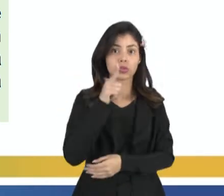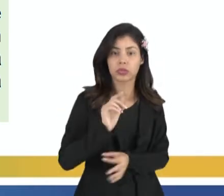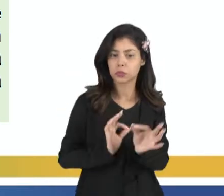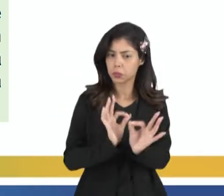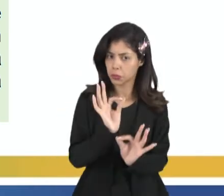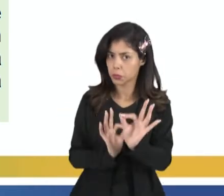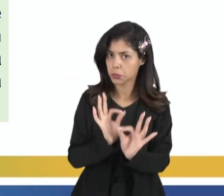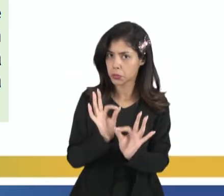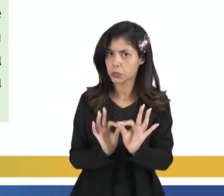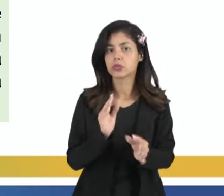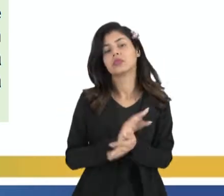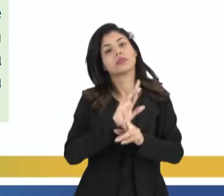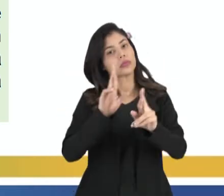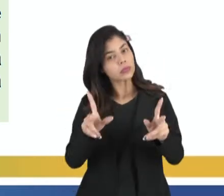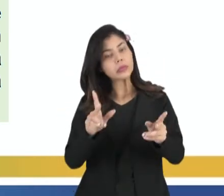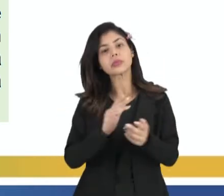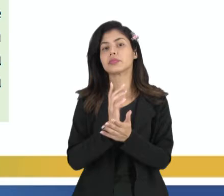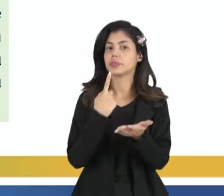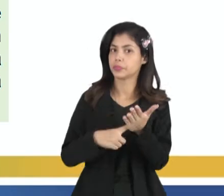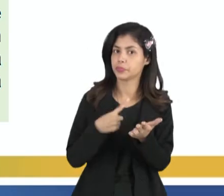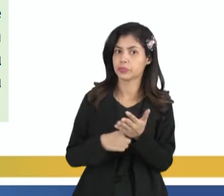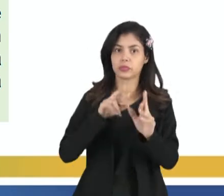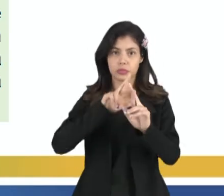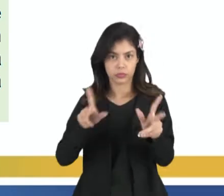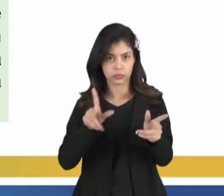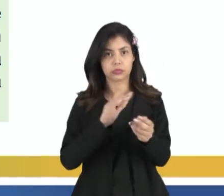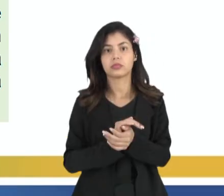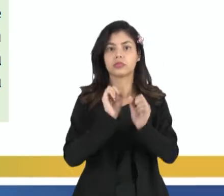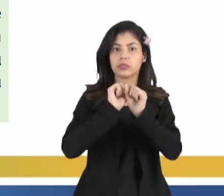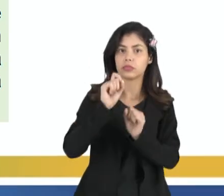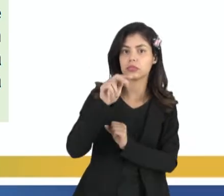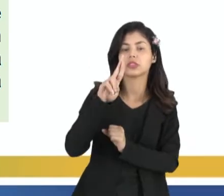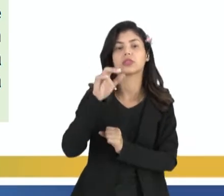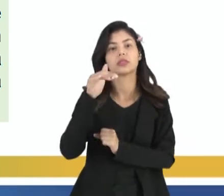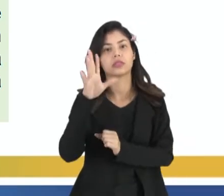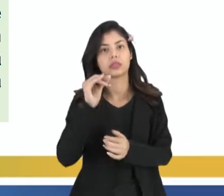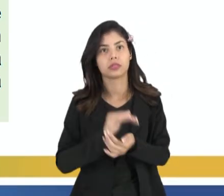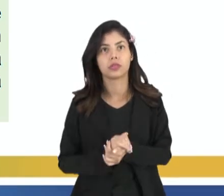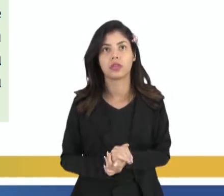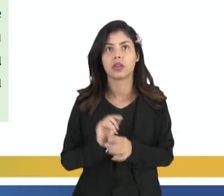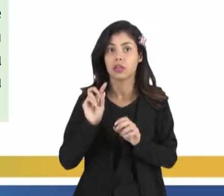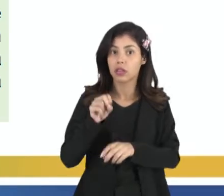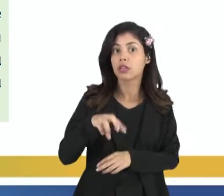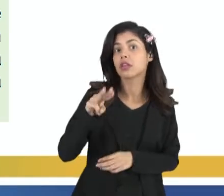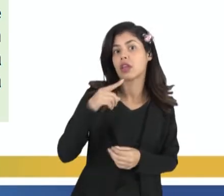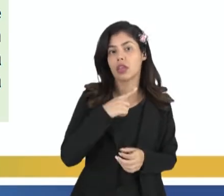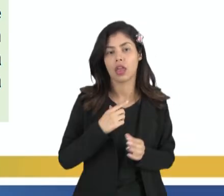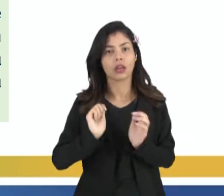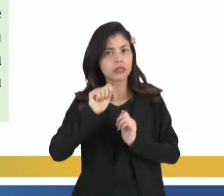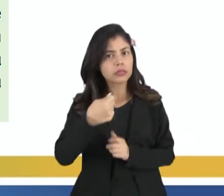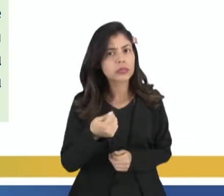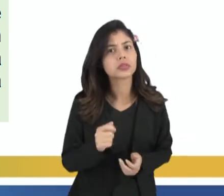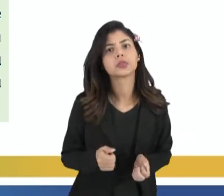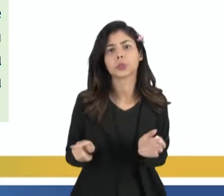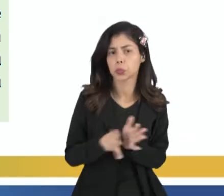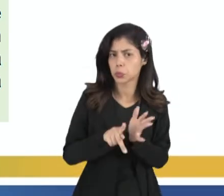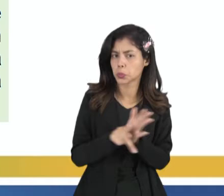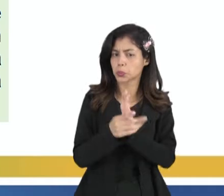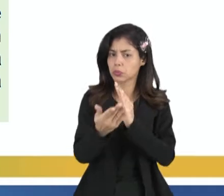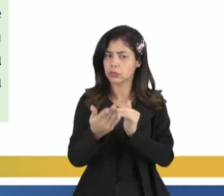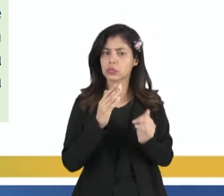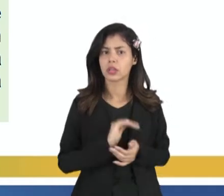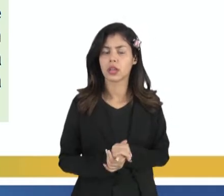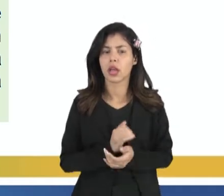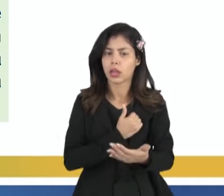se ajustar a diferentes condições, a diferentes situações. Então, quem dá esse sinal de alerta e quem dá